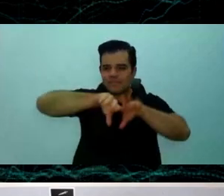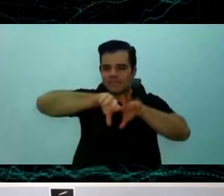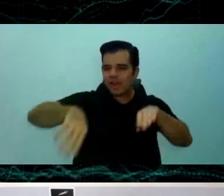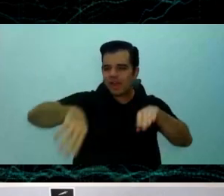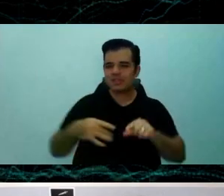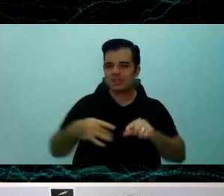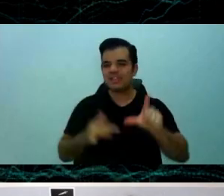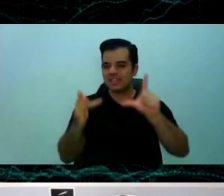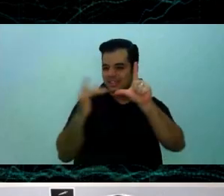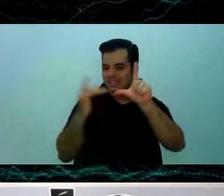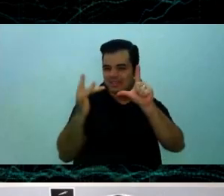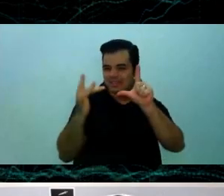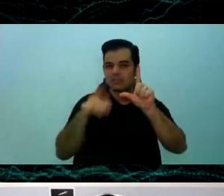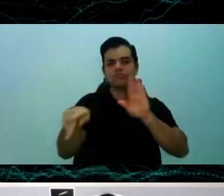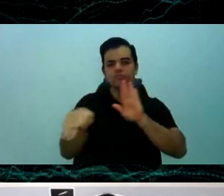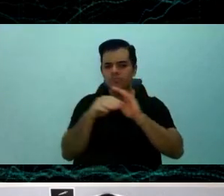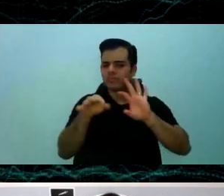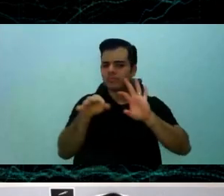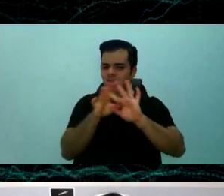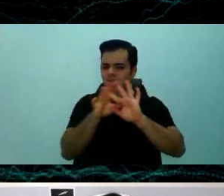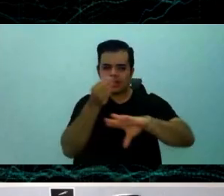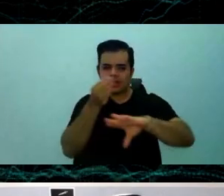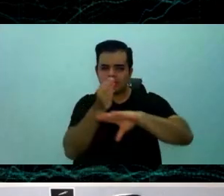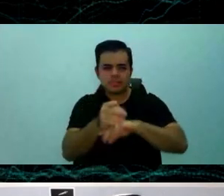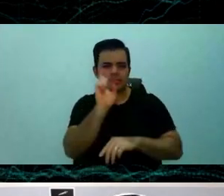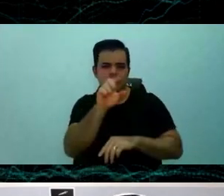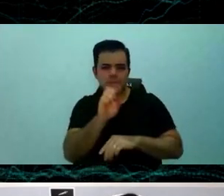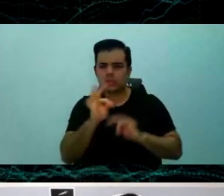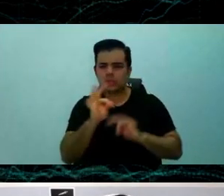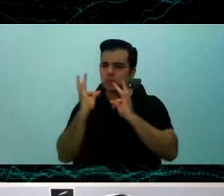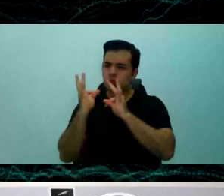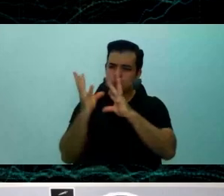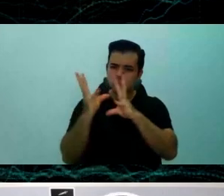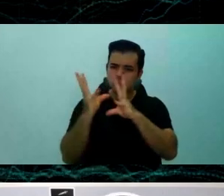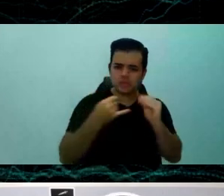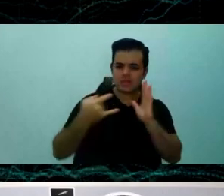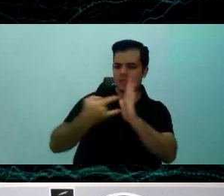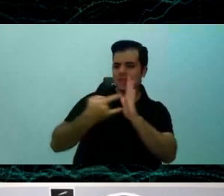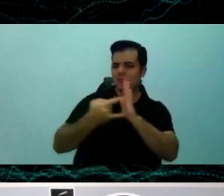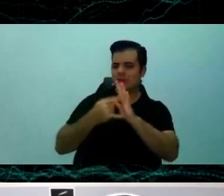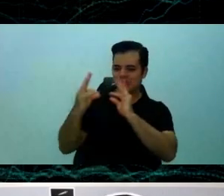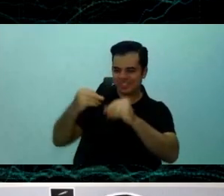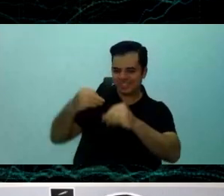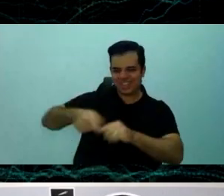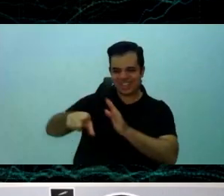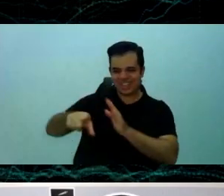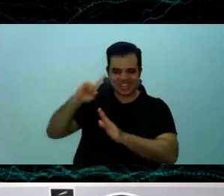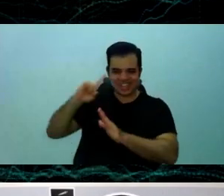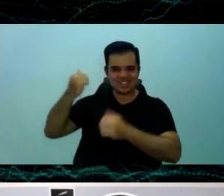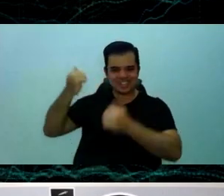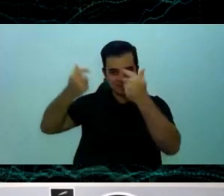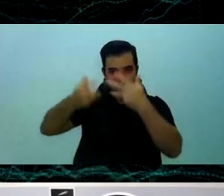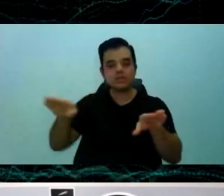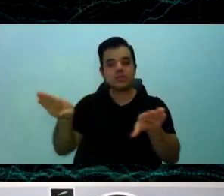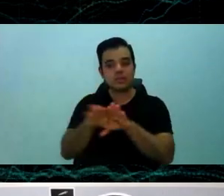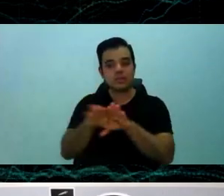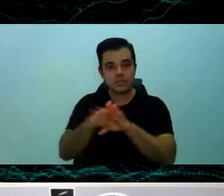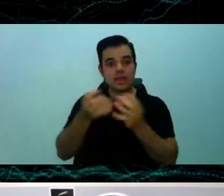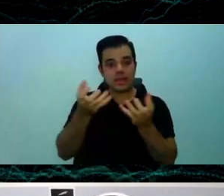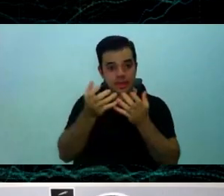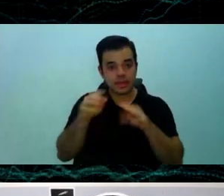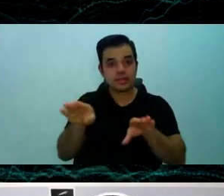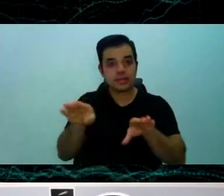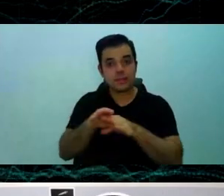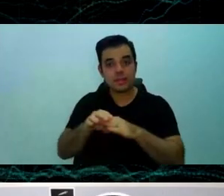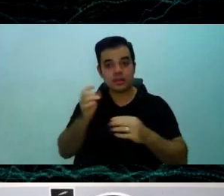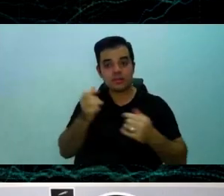para vocês continuarem acessando. São as mesmas coisas que estão no que eu passei no Mutirão DevOps, estão aqui. Se desejar desenvolver e contribuir, tem